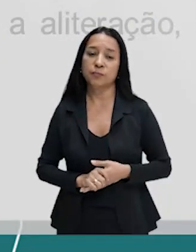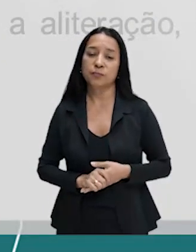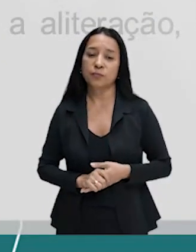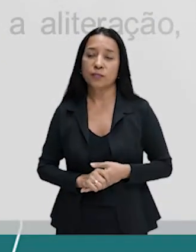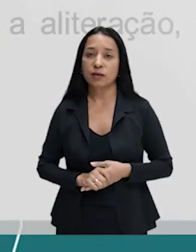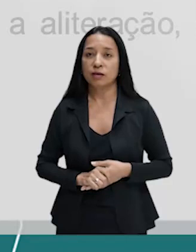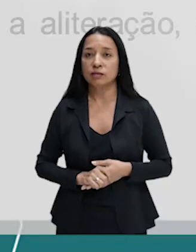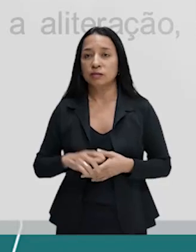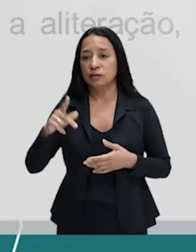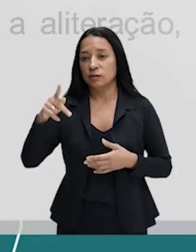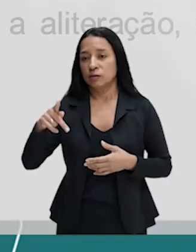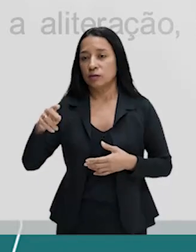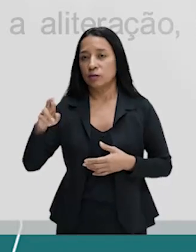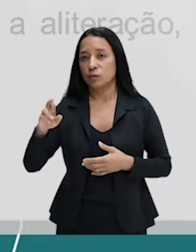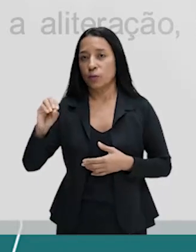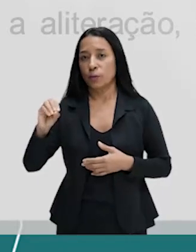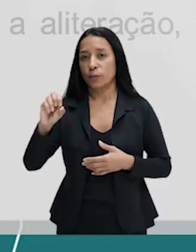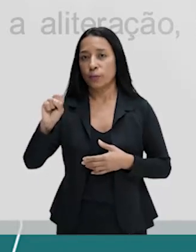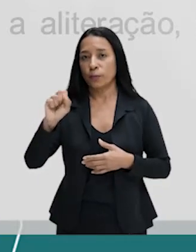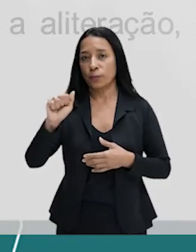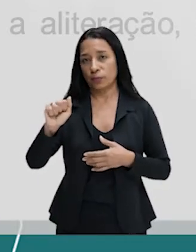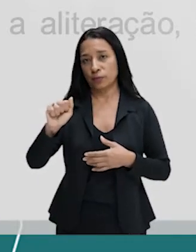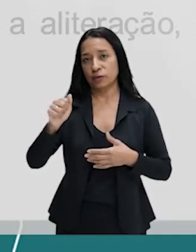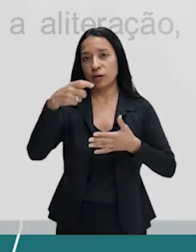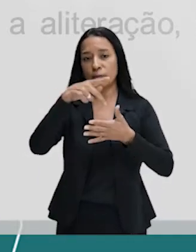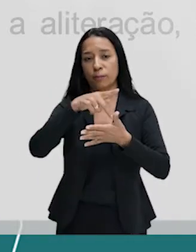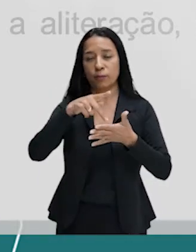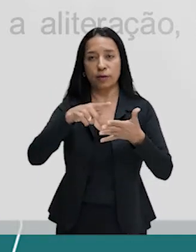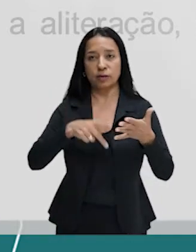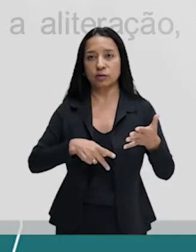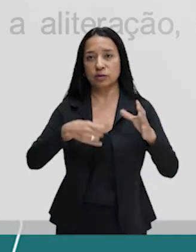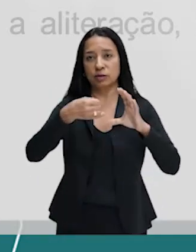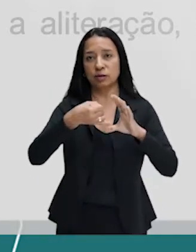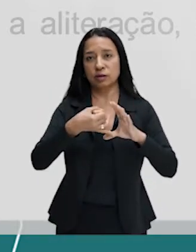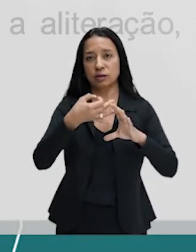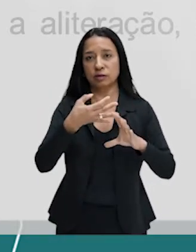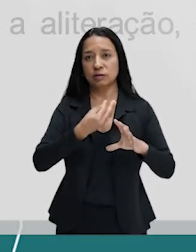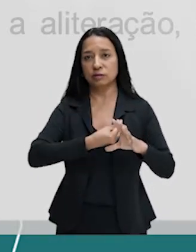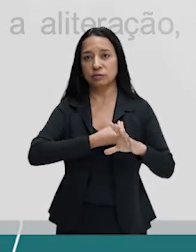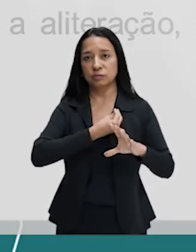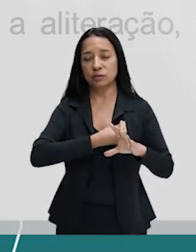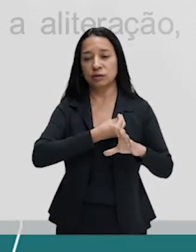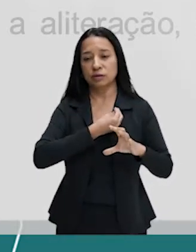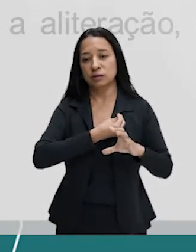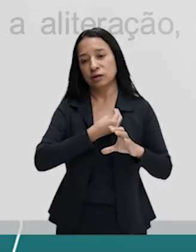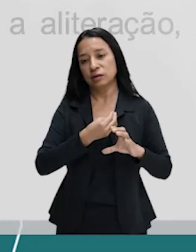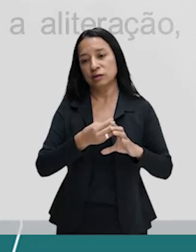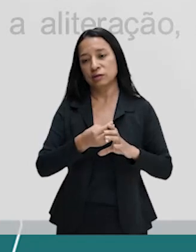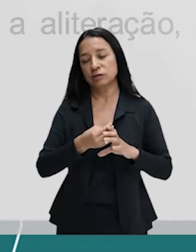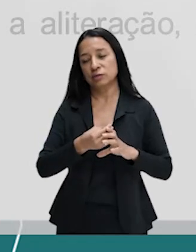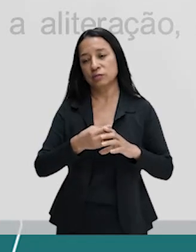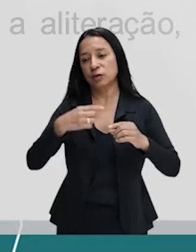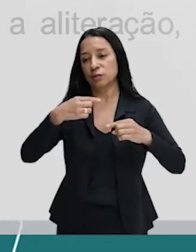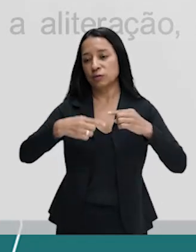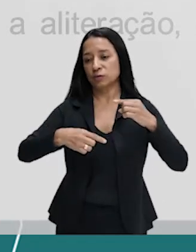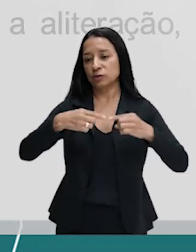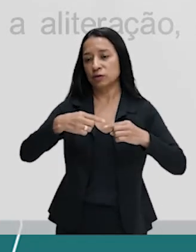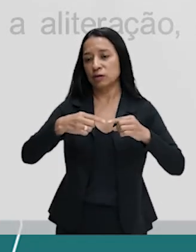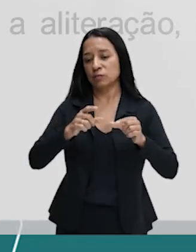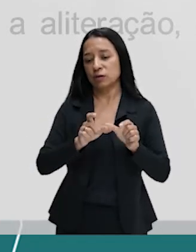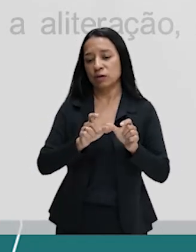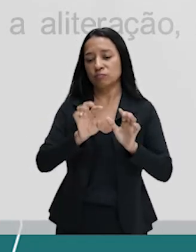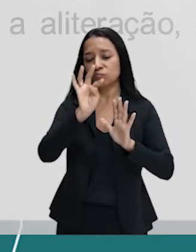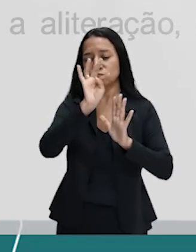Prosa poética, o que é isso? É uma característica que está presente por conta dessa dinâmica extensiva